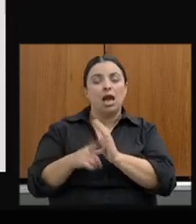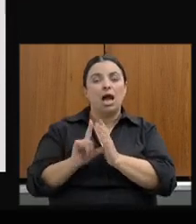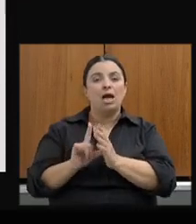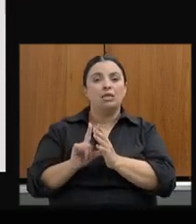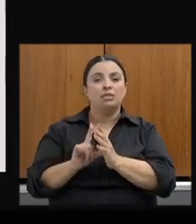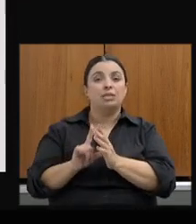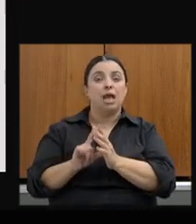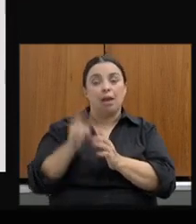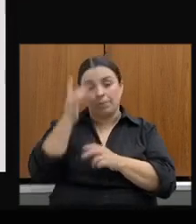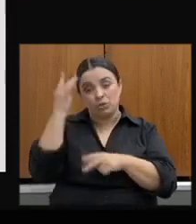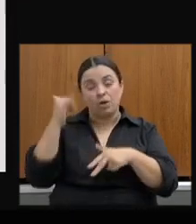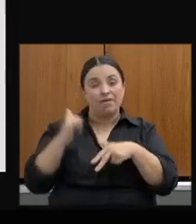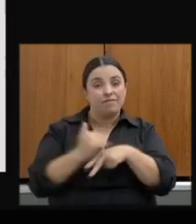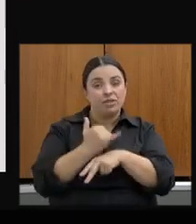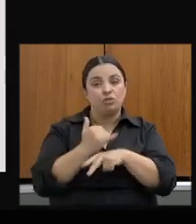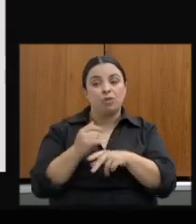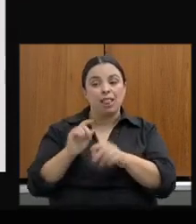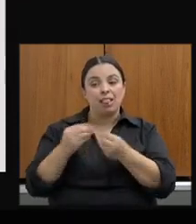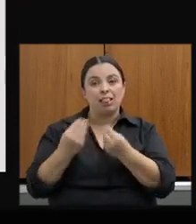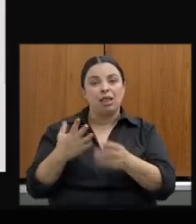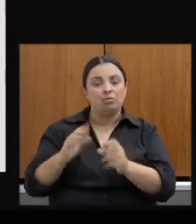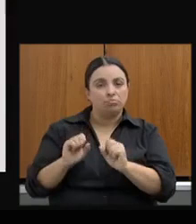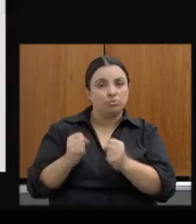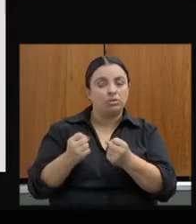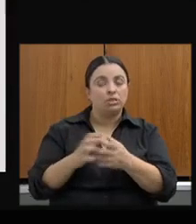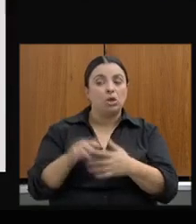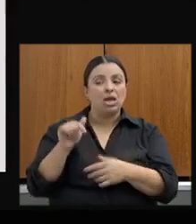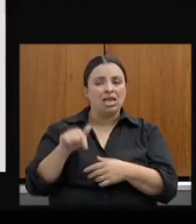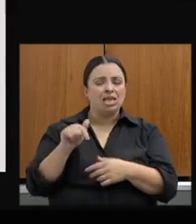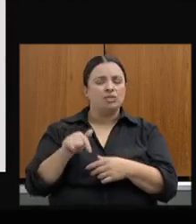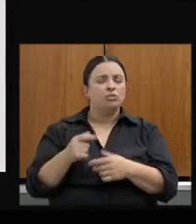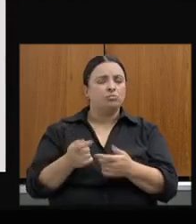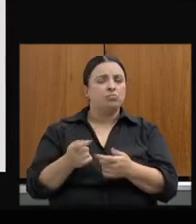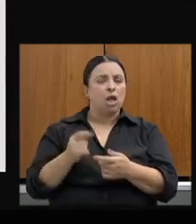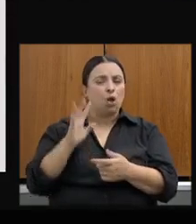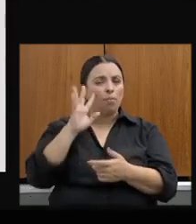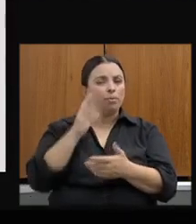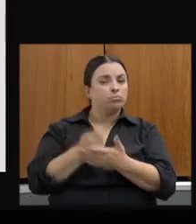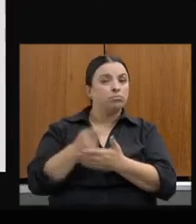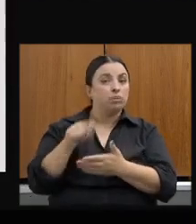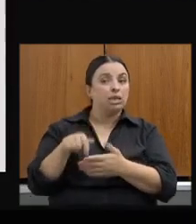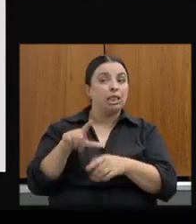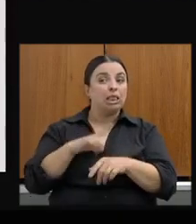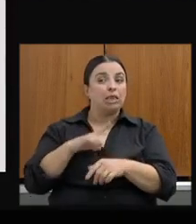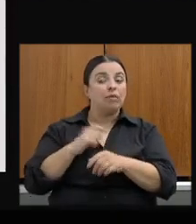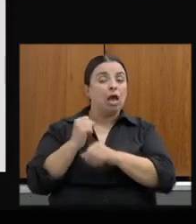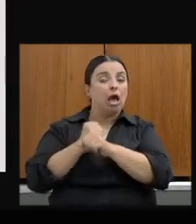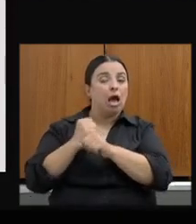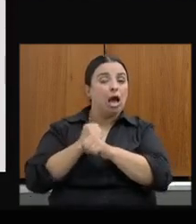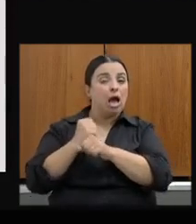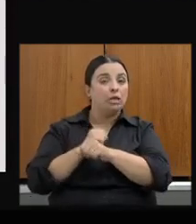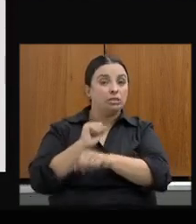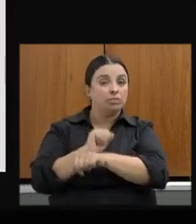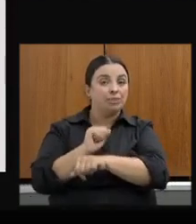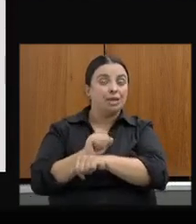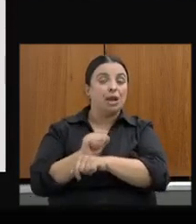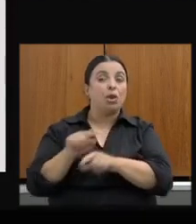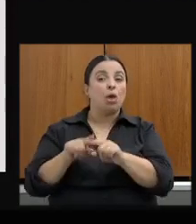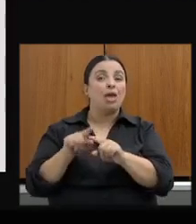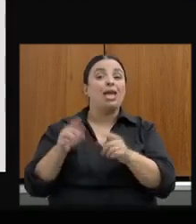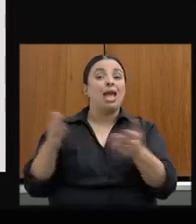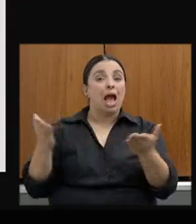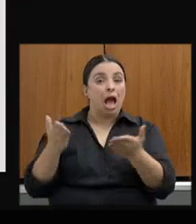solução esperada há anos e que está sendo realizada atualmente